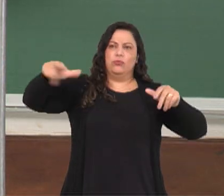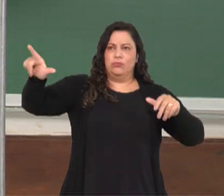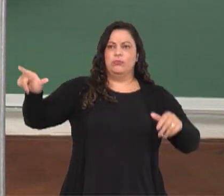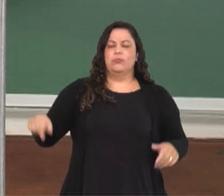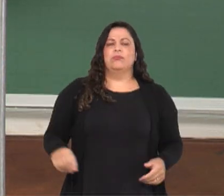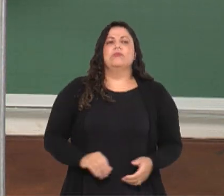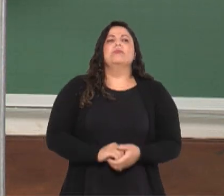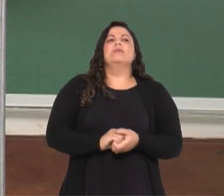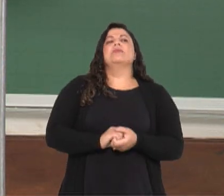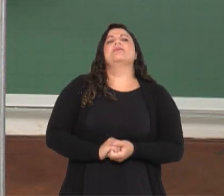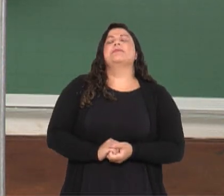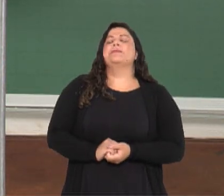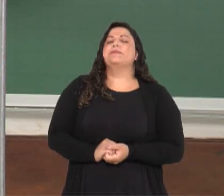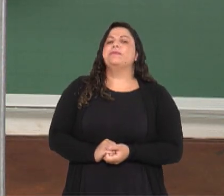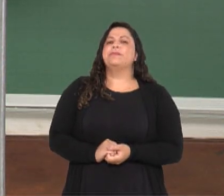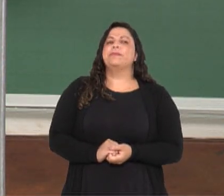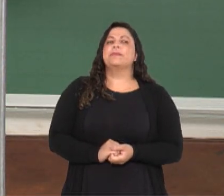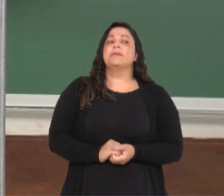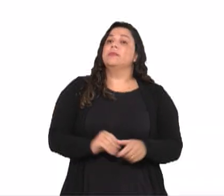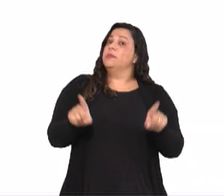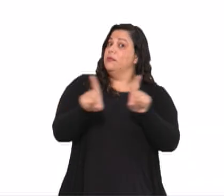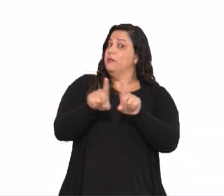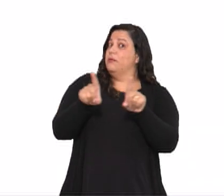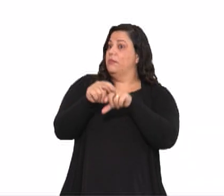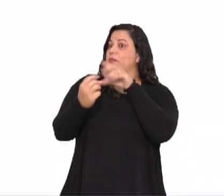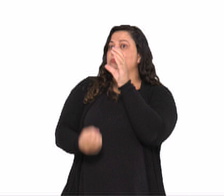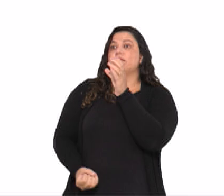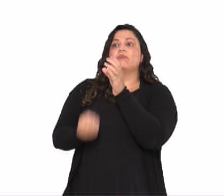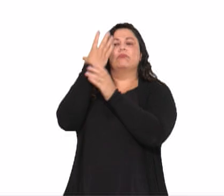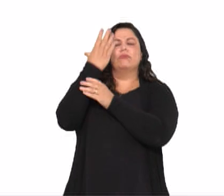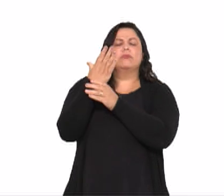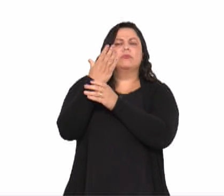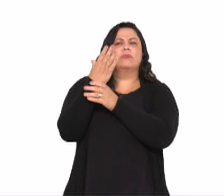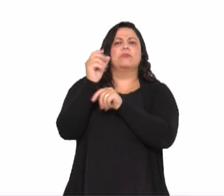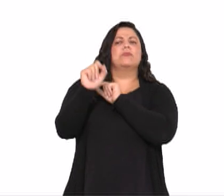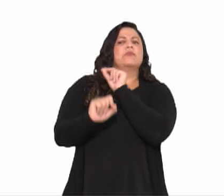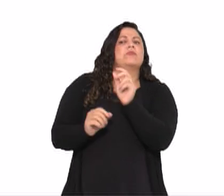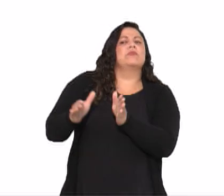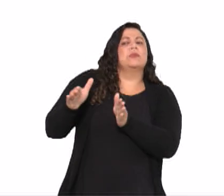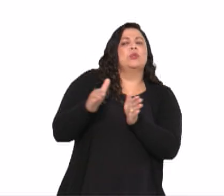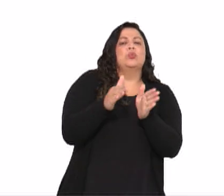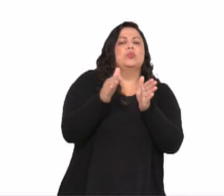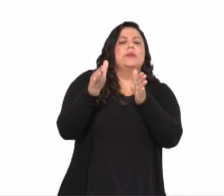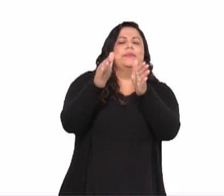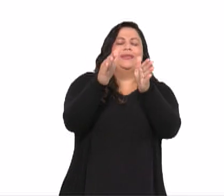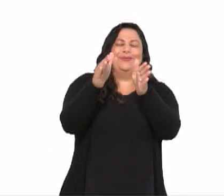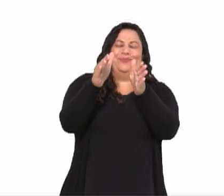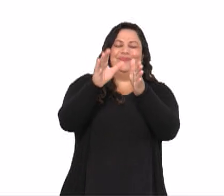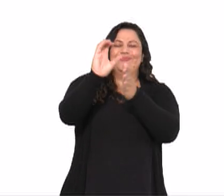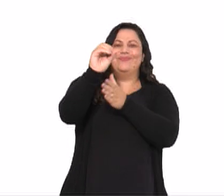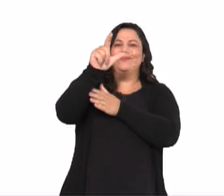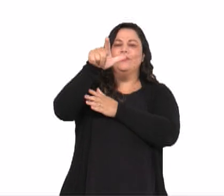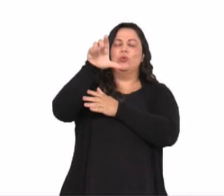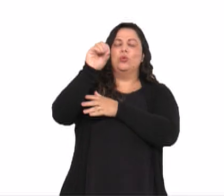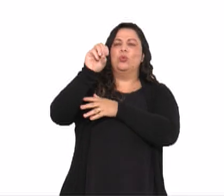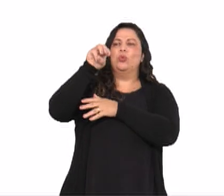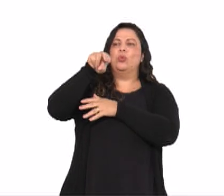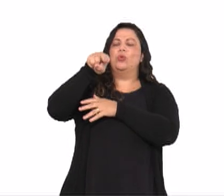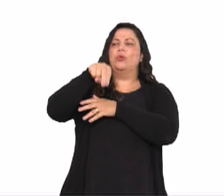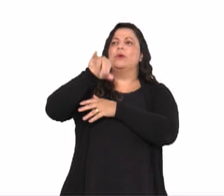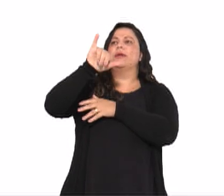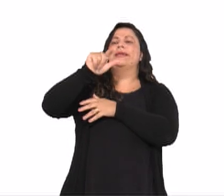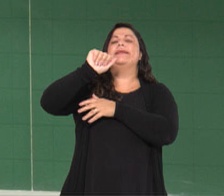região. E aí surgiram também os caminhos coloniais, né? Então nós temos aí alguns caminhos coloniais